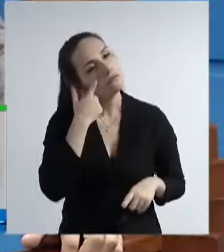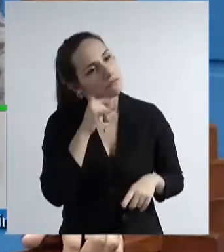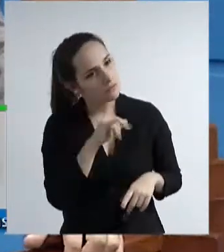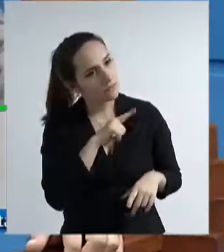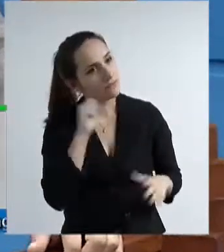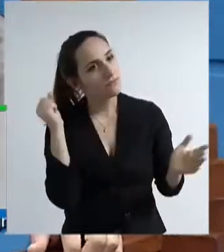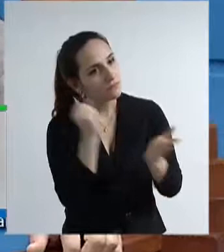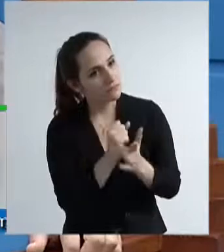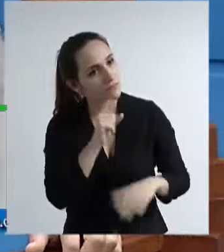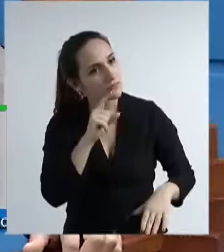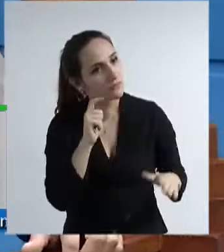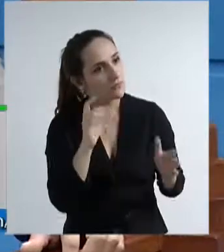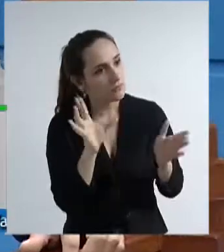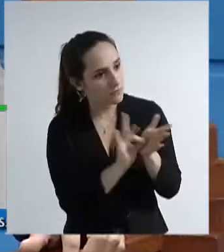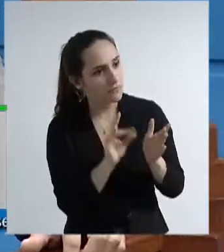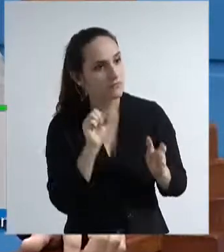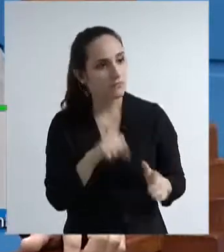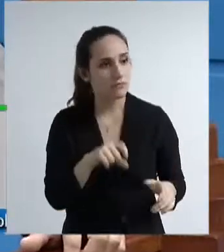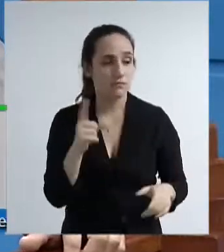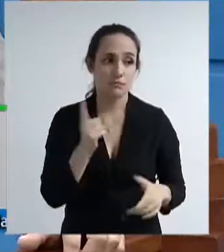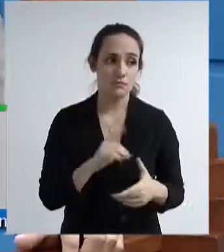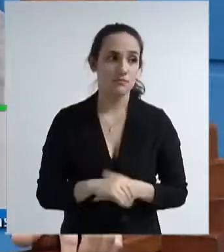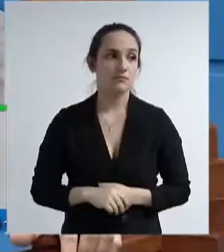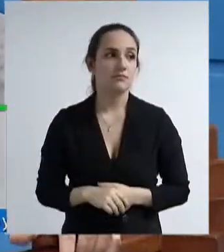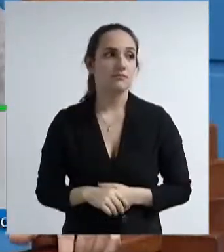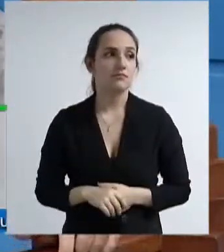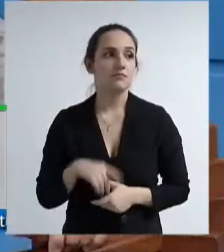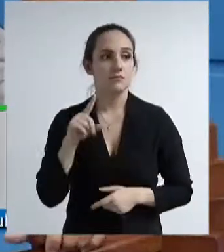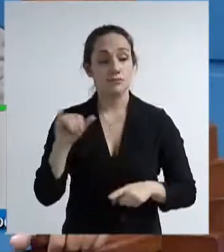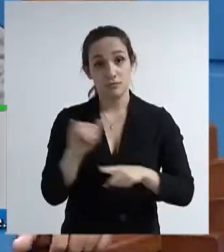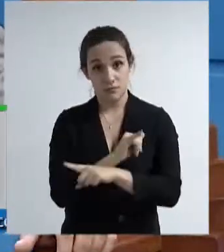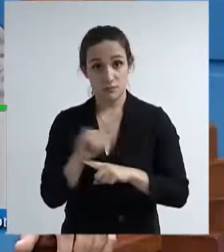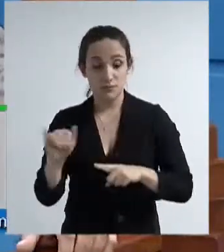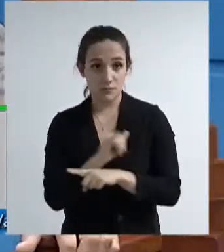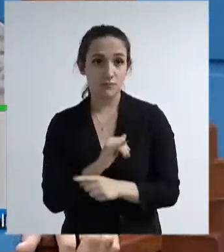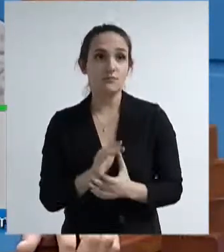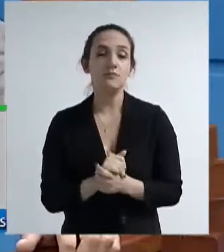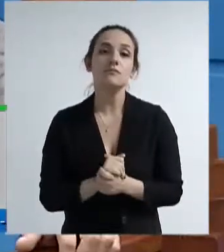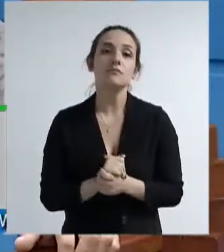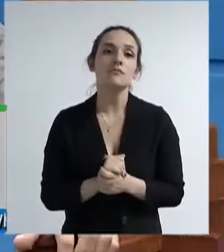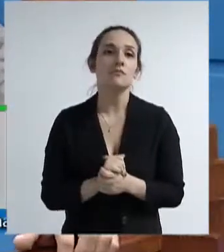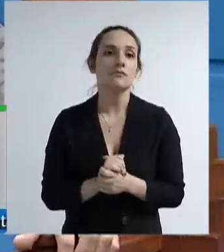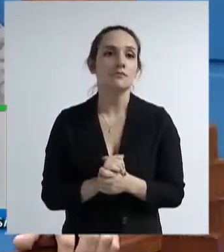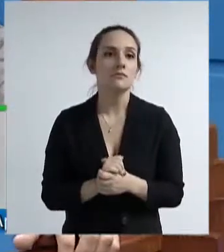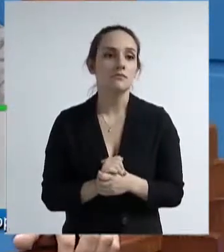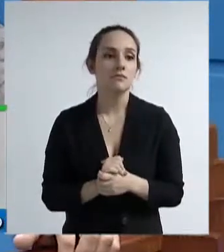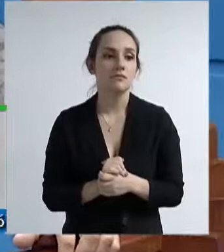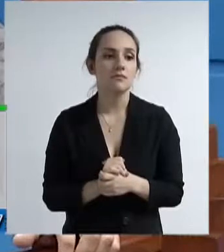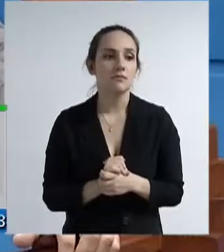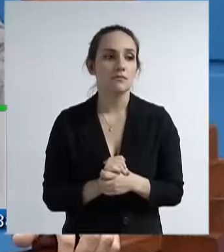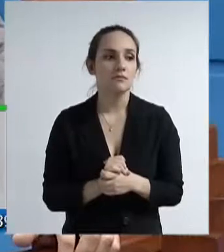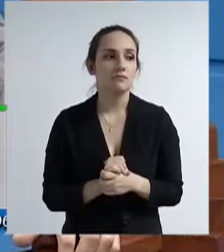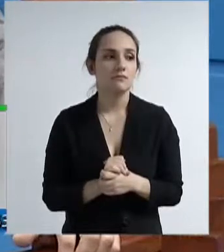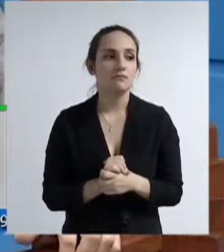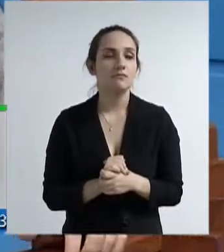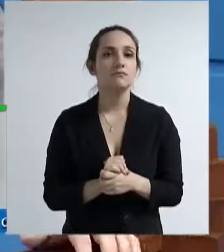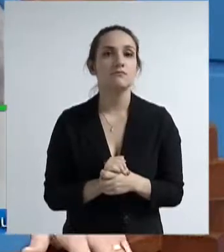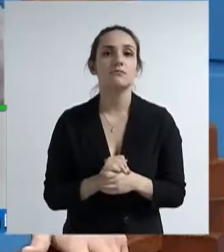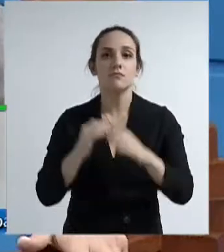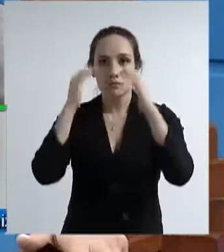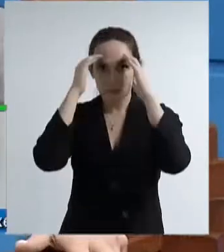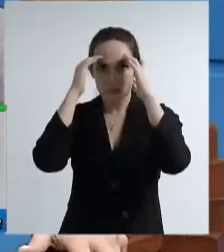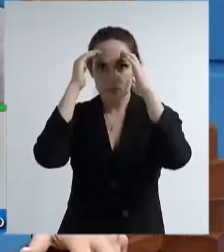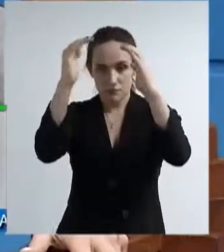produtos comprados contêm esse adesivo. É uma forma da gente respeitar principalmente aí os princípios